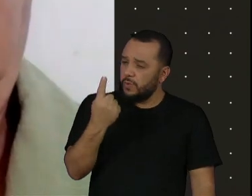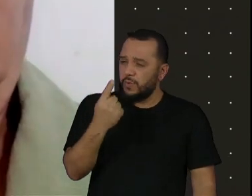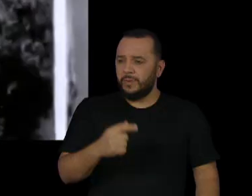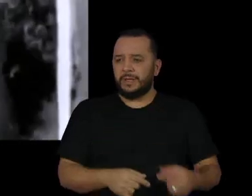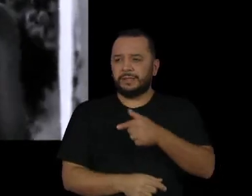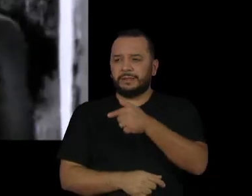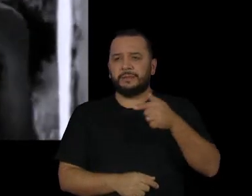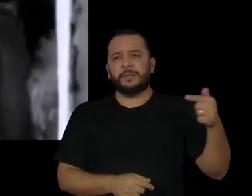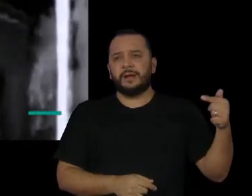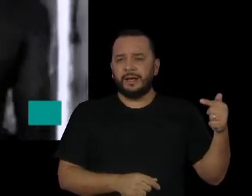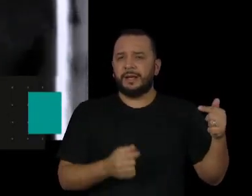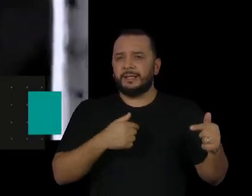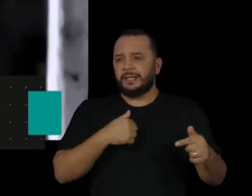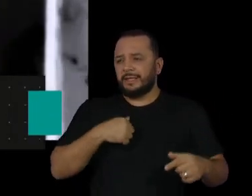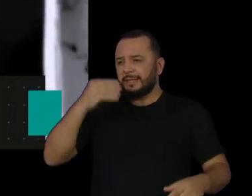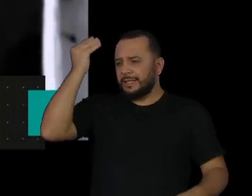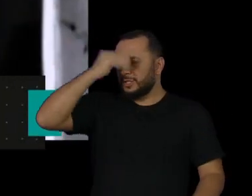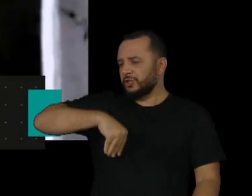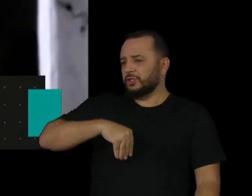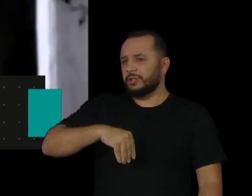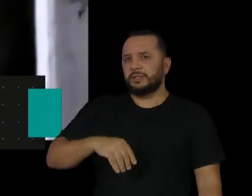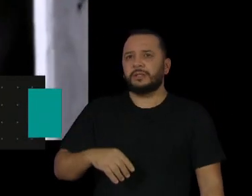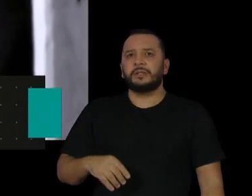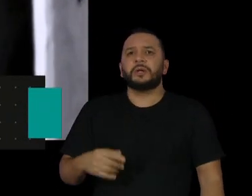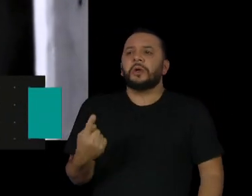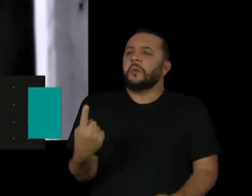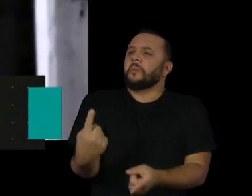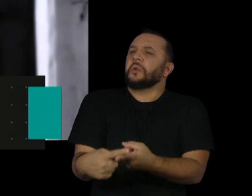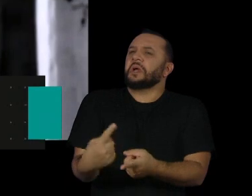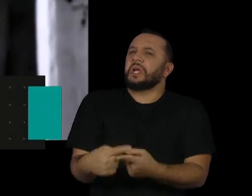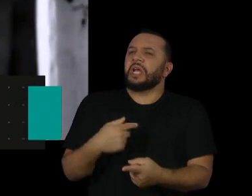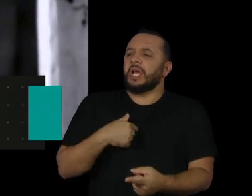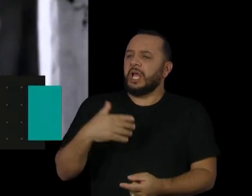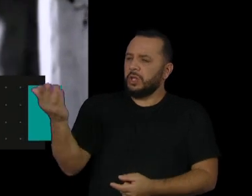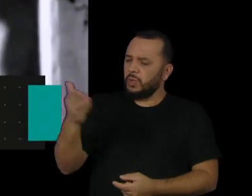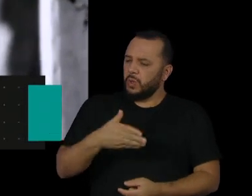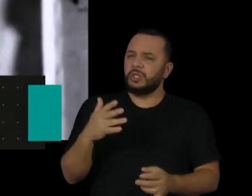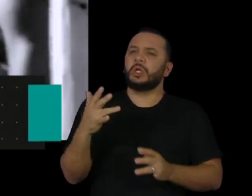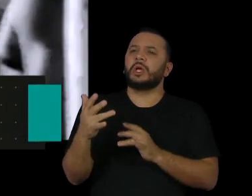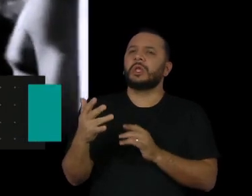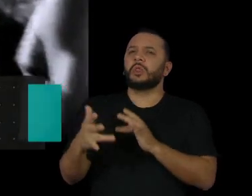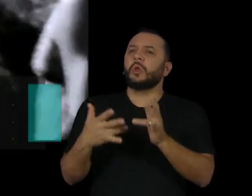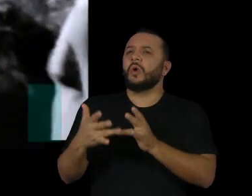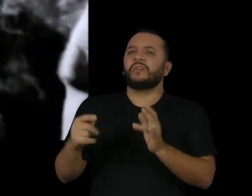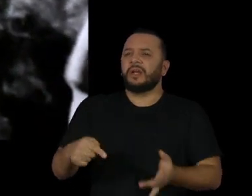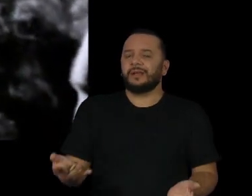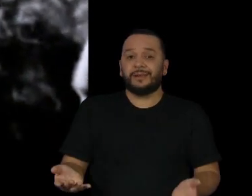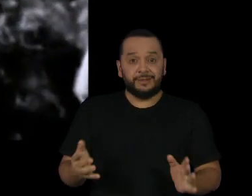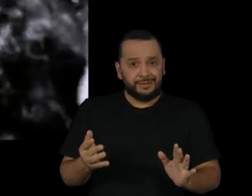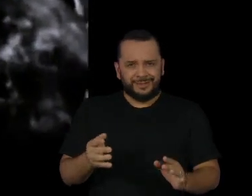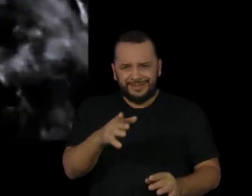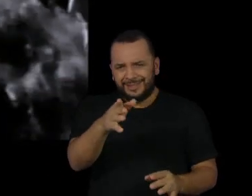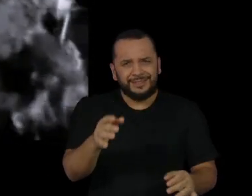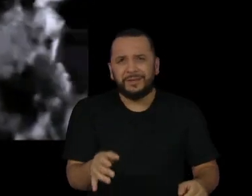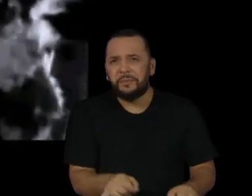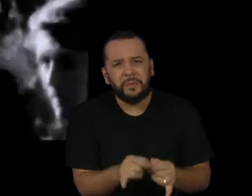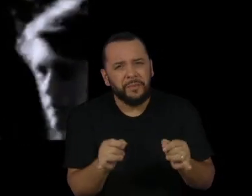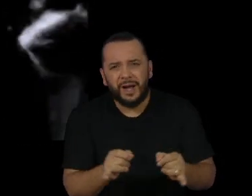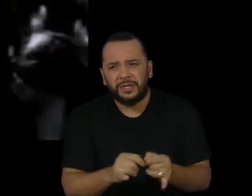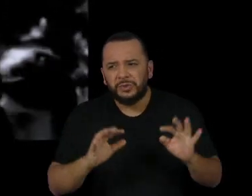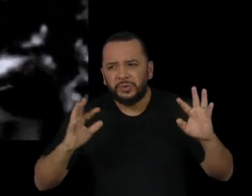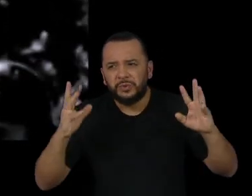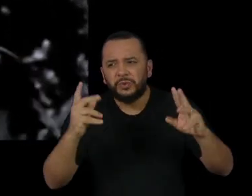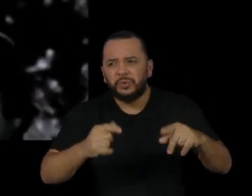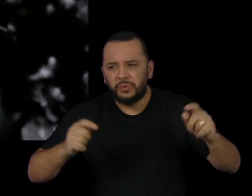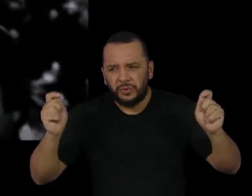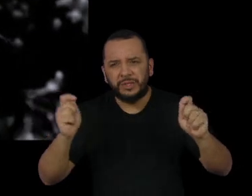desisti. Que ideia foi essa de trazer a sua noivinha para essa casa? Ele falava, deixa de ser bobo, tudo dá filme. Eu fui entender depois,